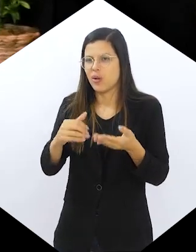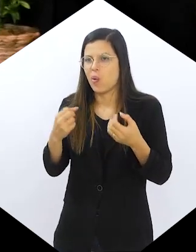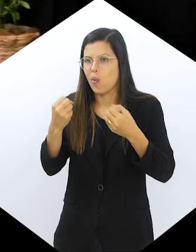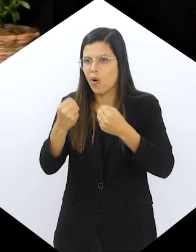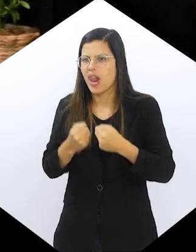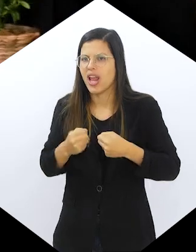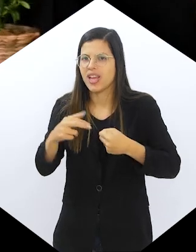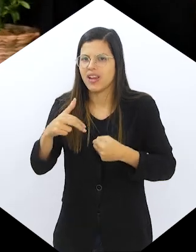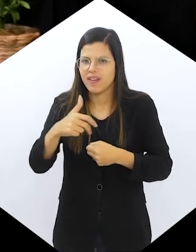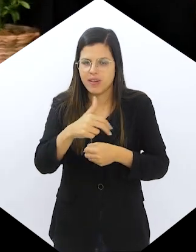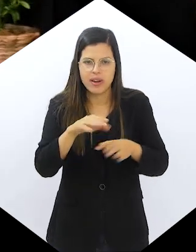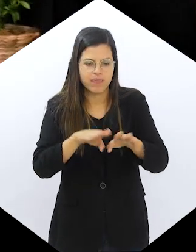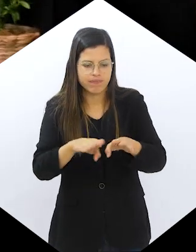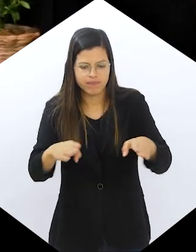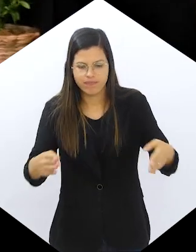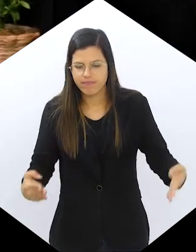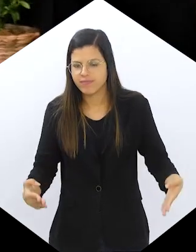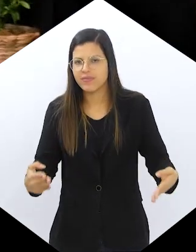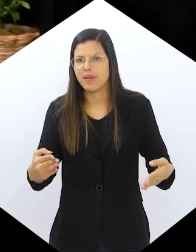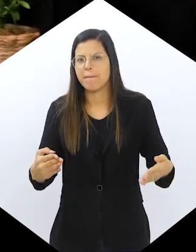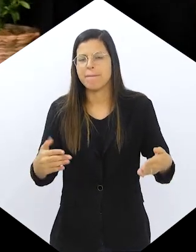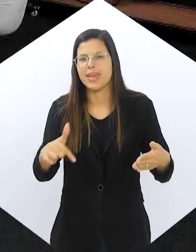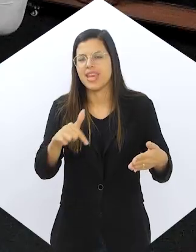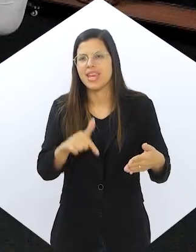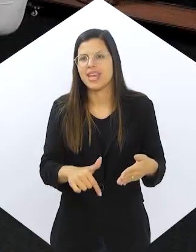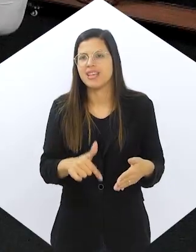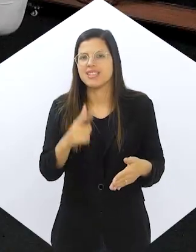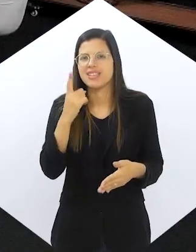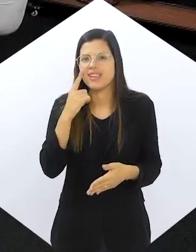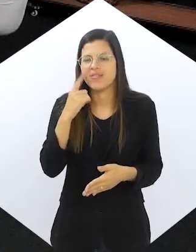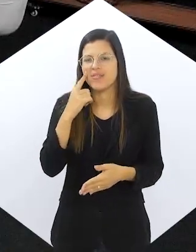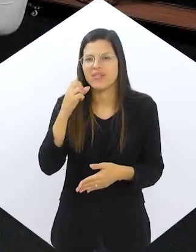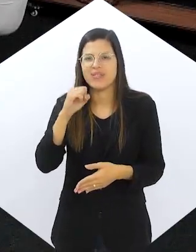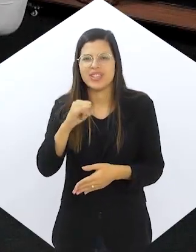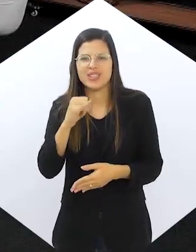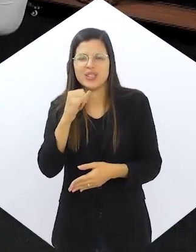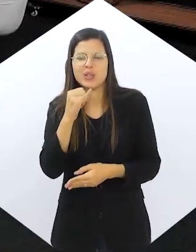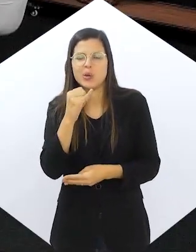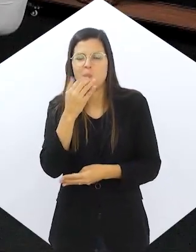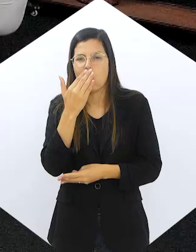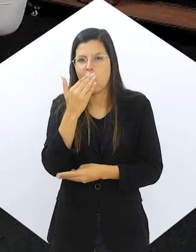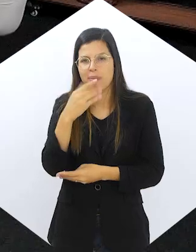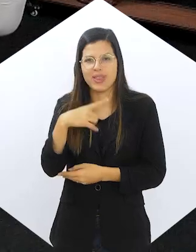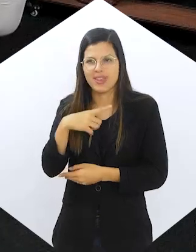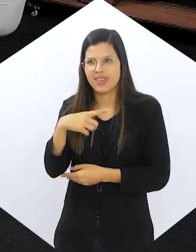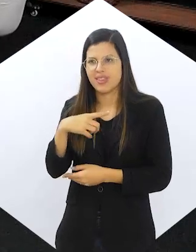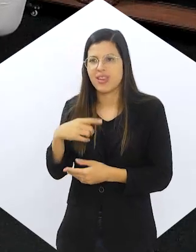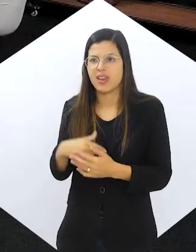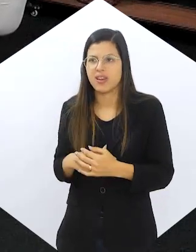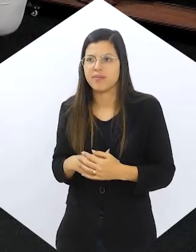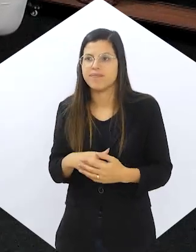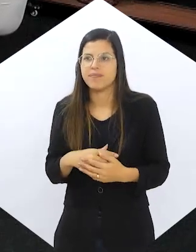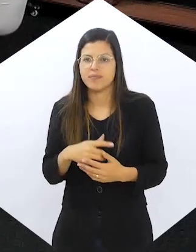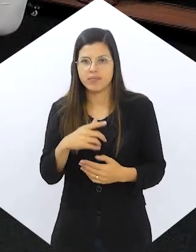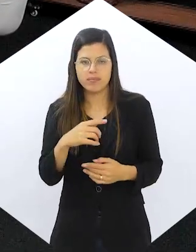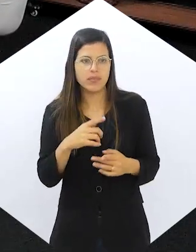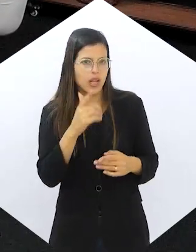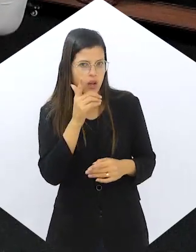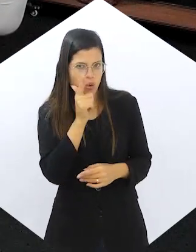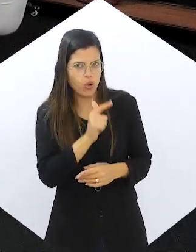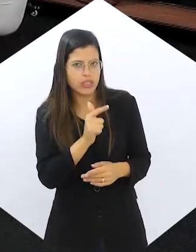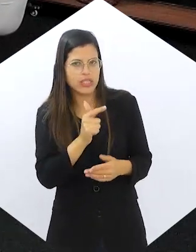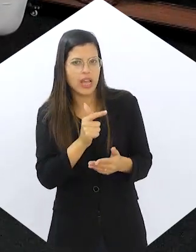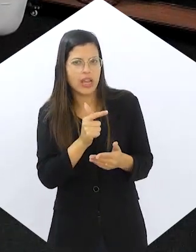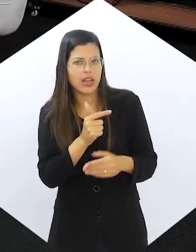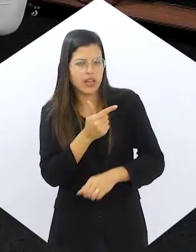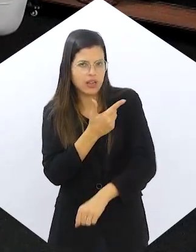estava sem colete. Ele realmente tem essa diferenciação. Ele consegue se comportar dentro de um supermercado. É óbvio sem problema. que restaurante também,